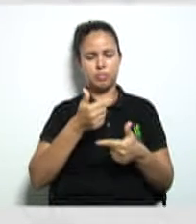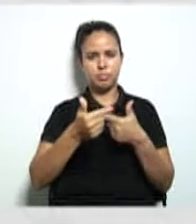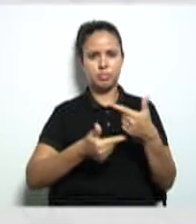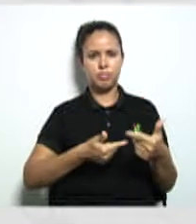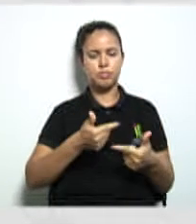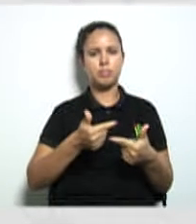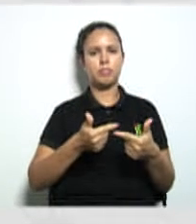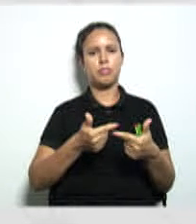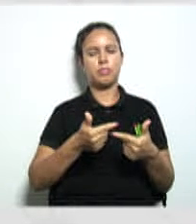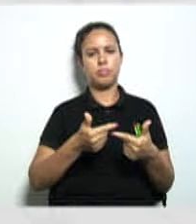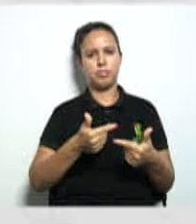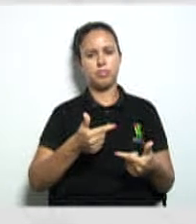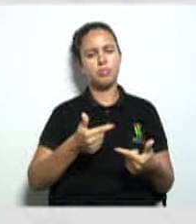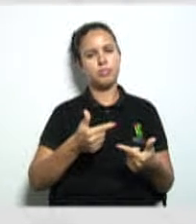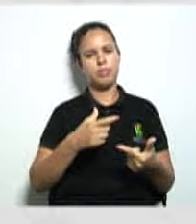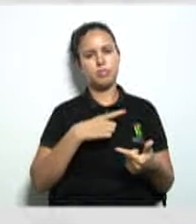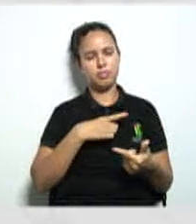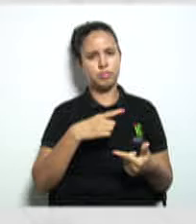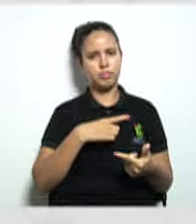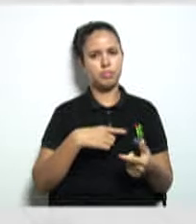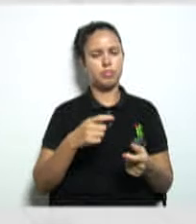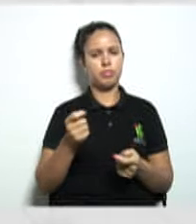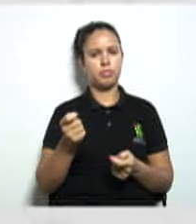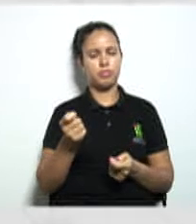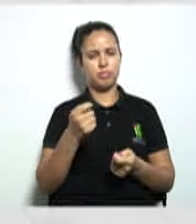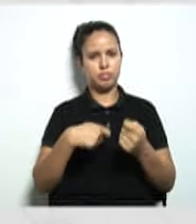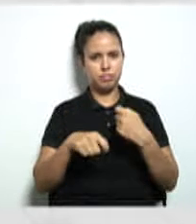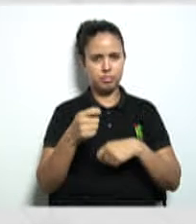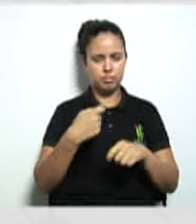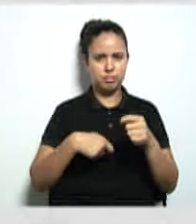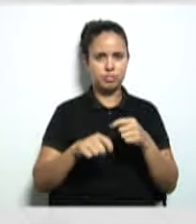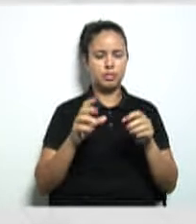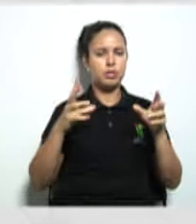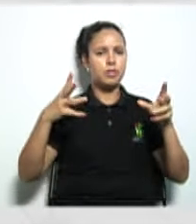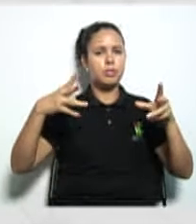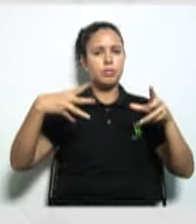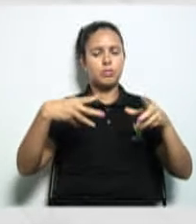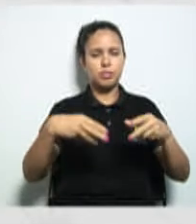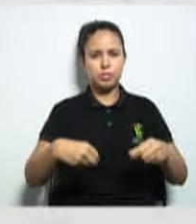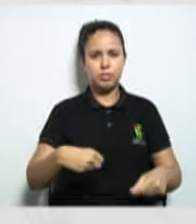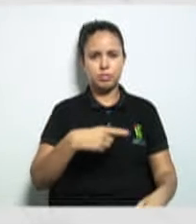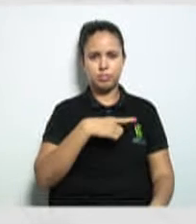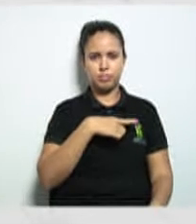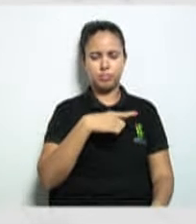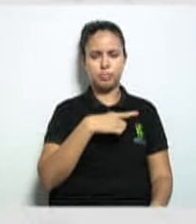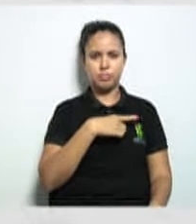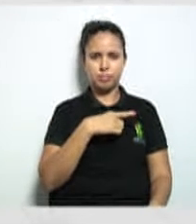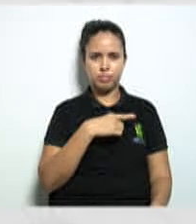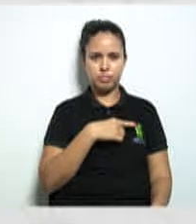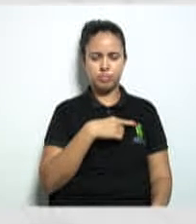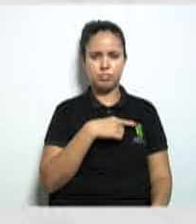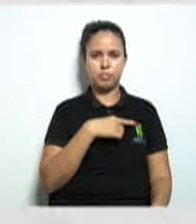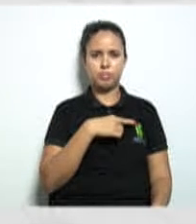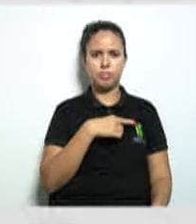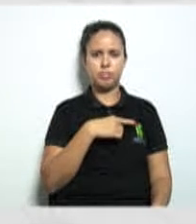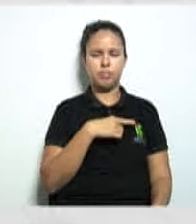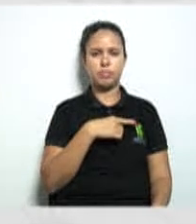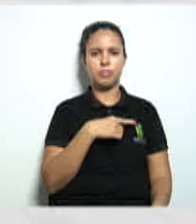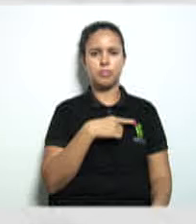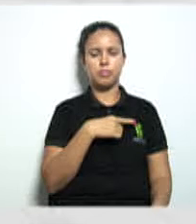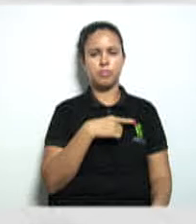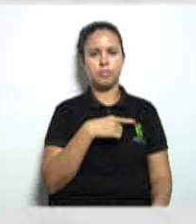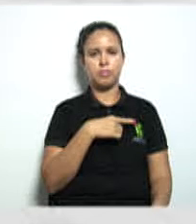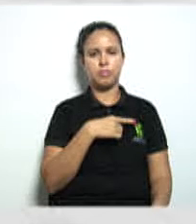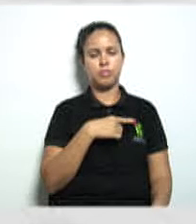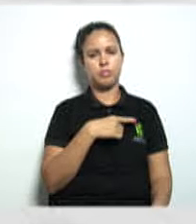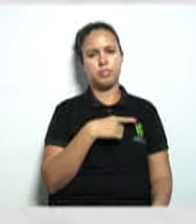toda a parte administrativa também. Então, todos têm que receber a